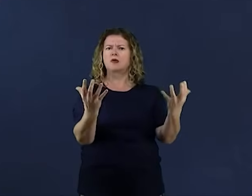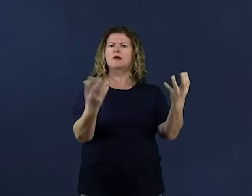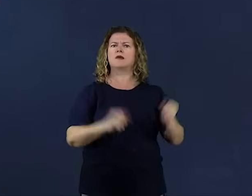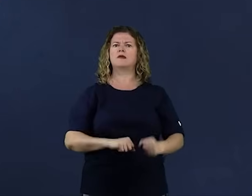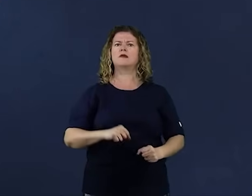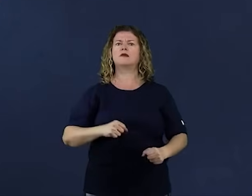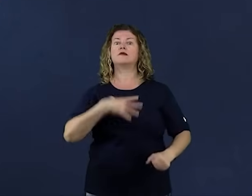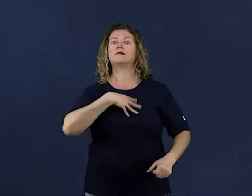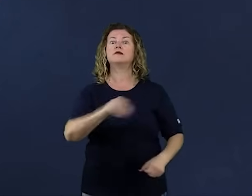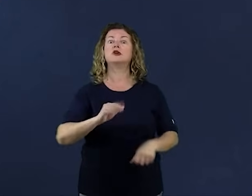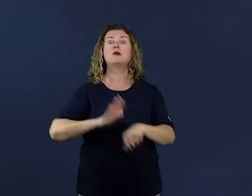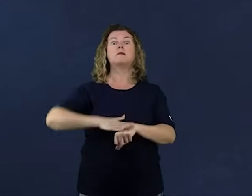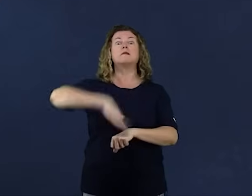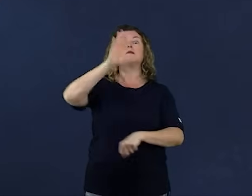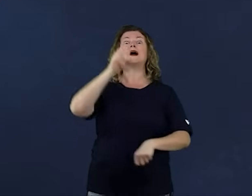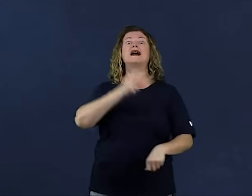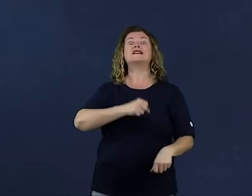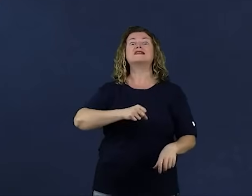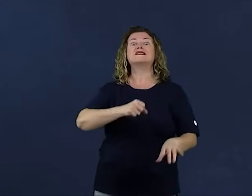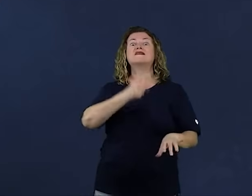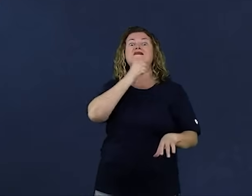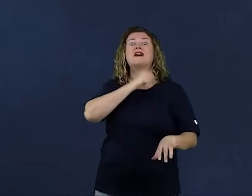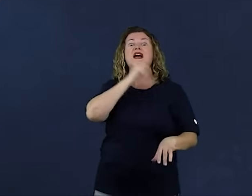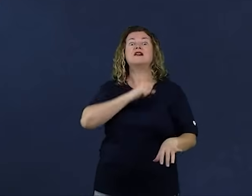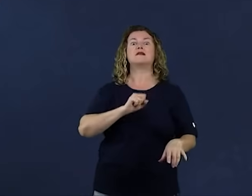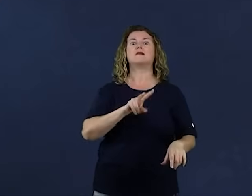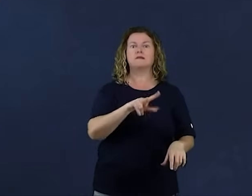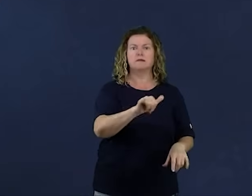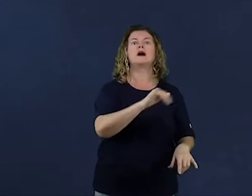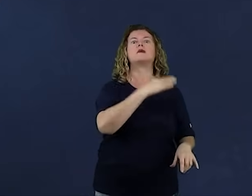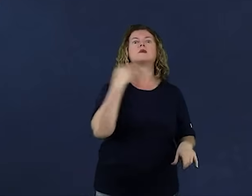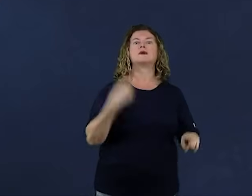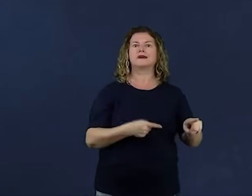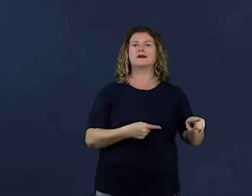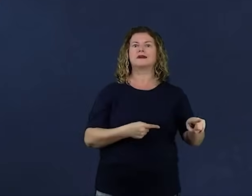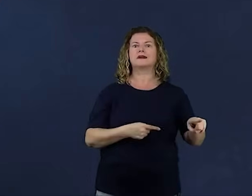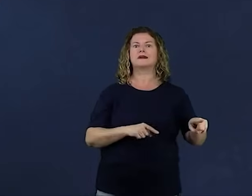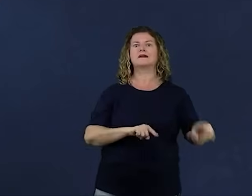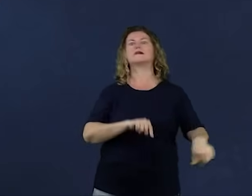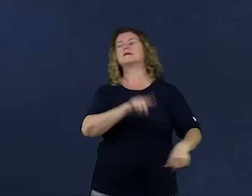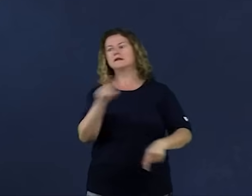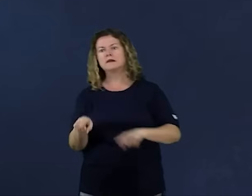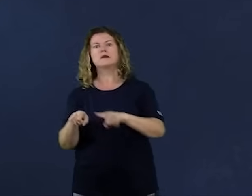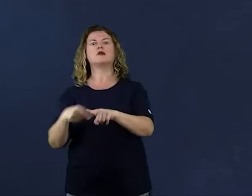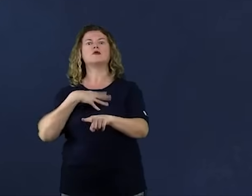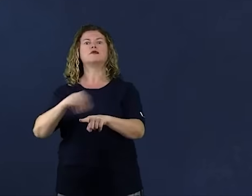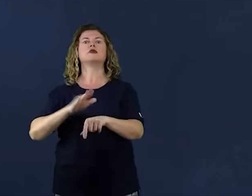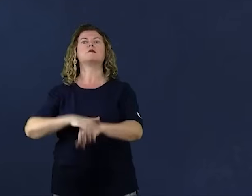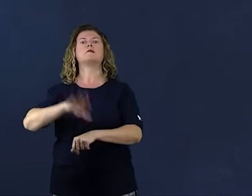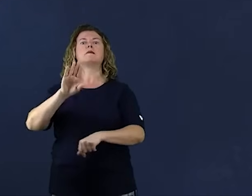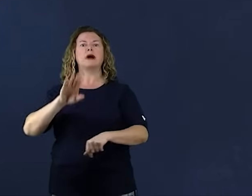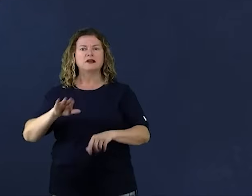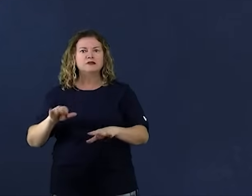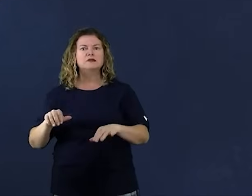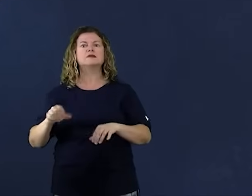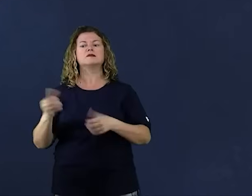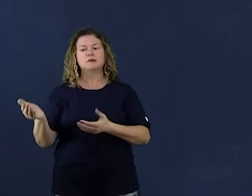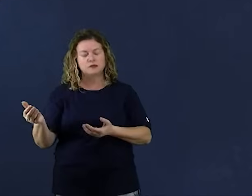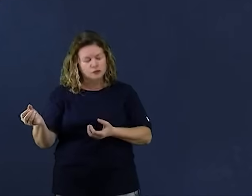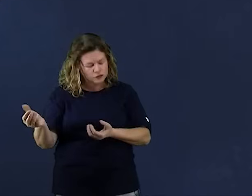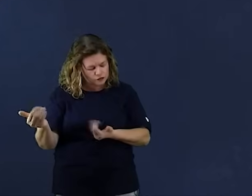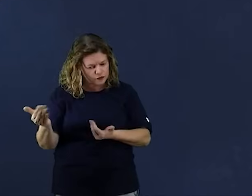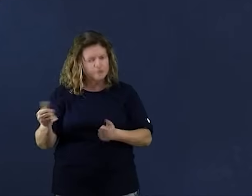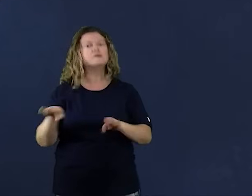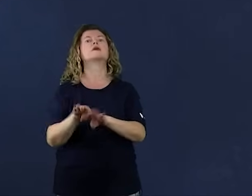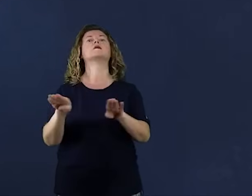Cidade ao preço do seu filho mais novo porá suas portas tem muita gente desgraçada por causa de